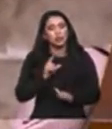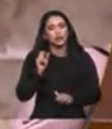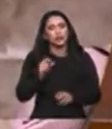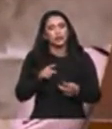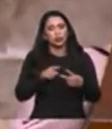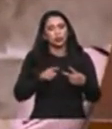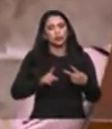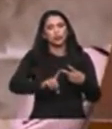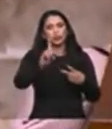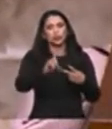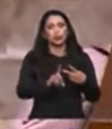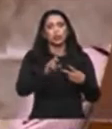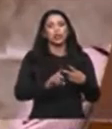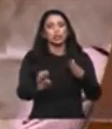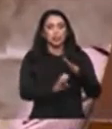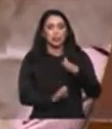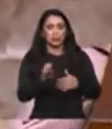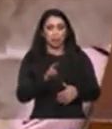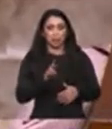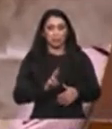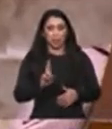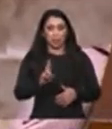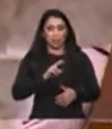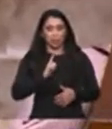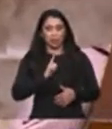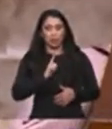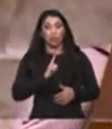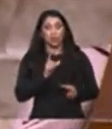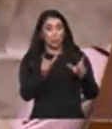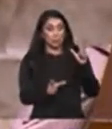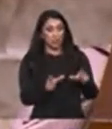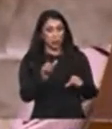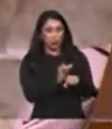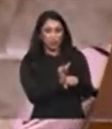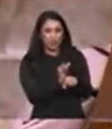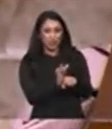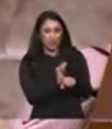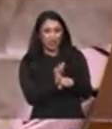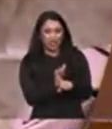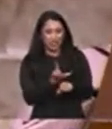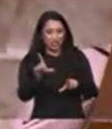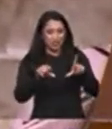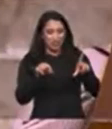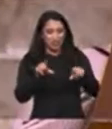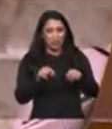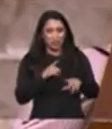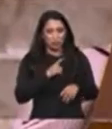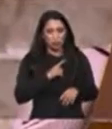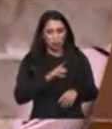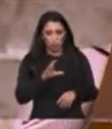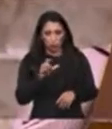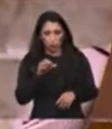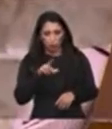2 diretorias da BR Distribuidora foram ocupadas por pessoas estrategicamente escolhidas por Fernando